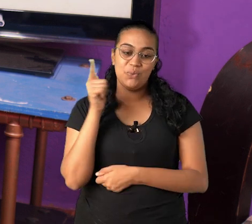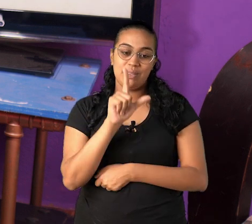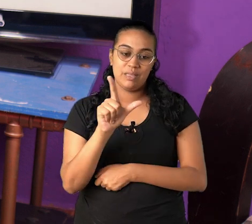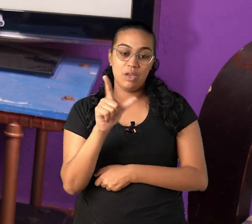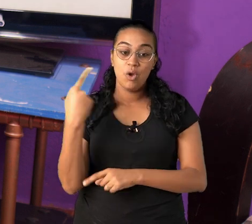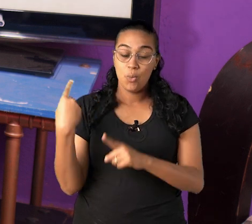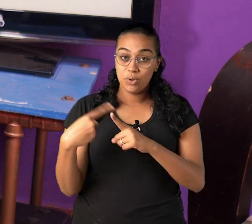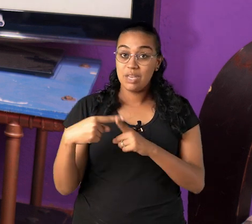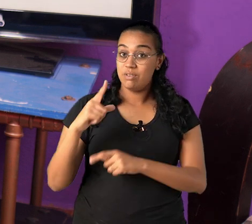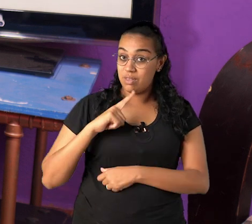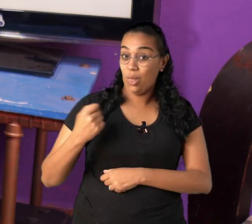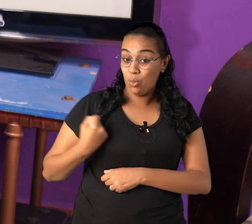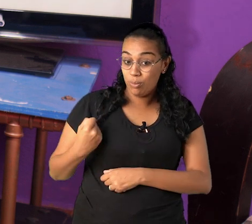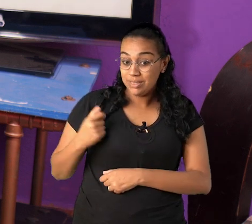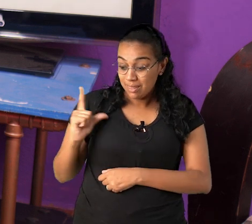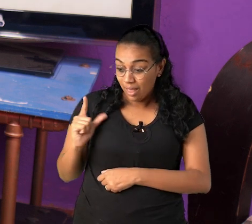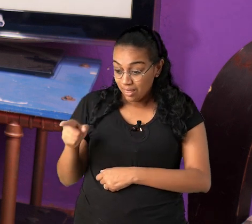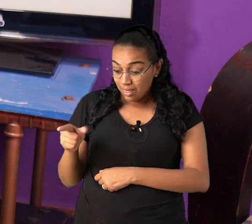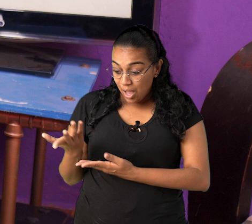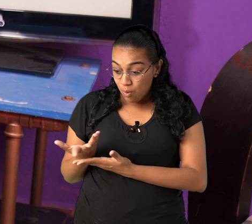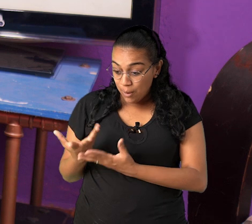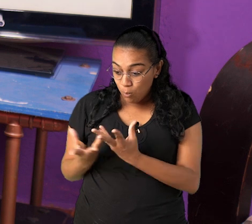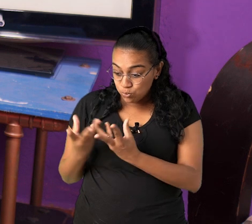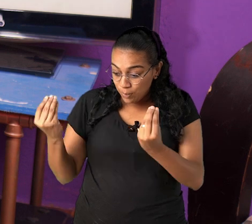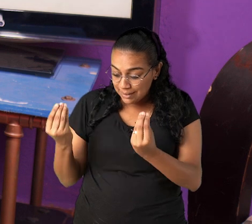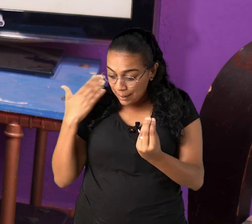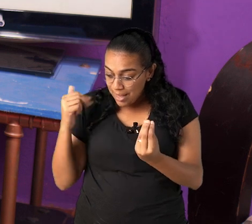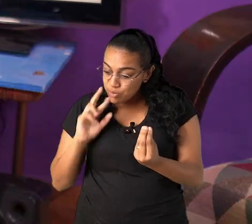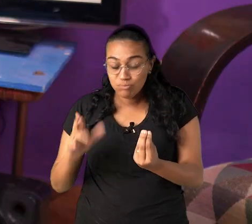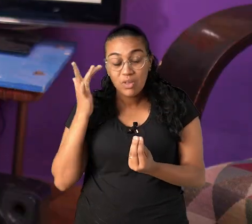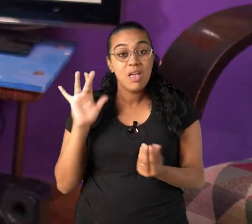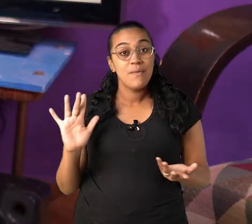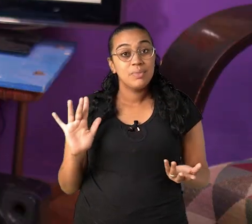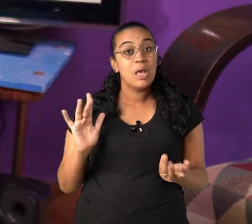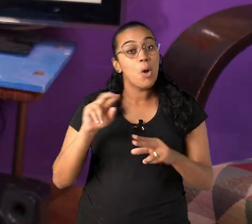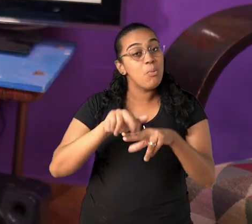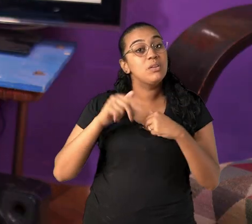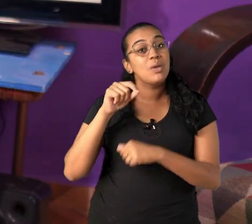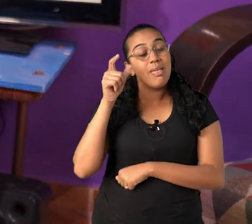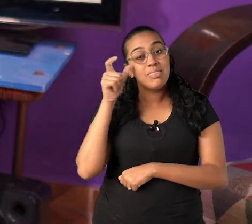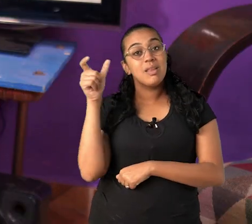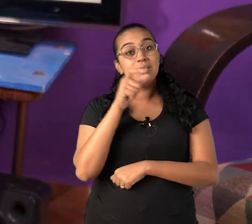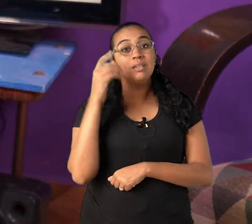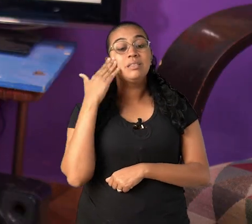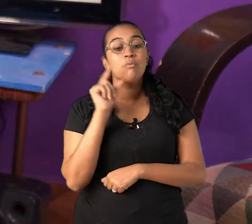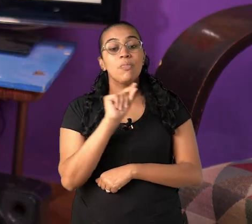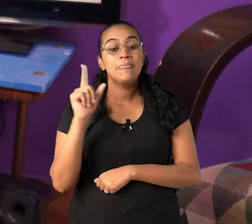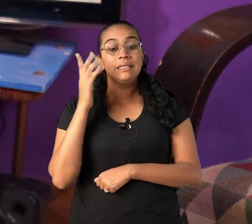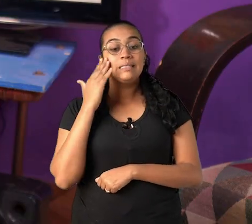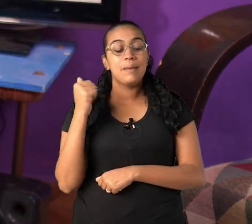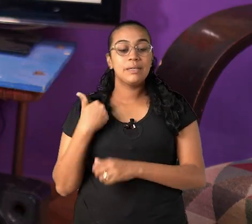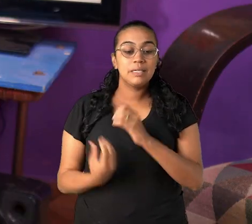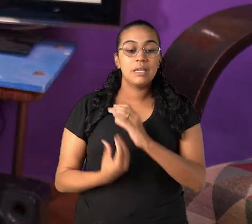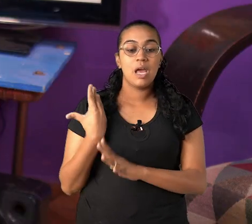assim, alcançáveis. Porque você tem aquele número, não tem como fugir muito daquilo, sabe? Acho que uma coisa interessante que trouxe pra